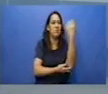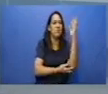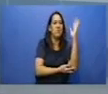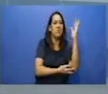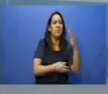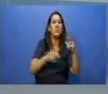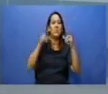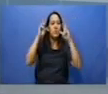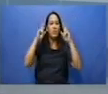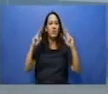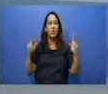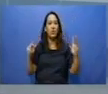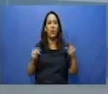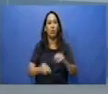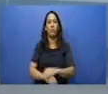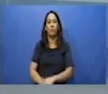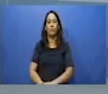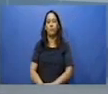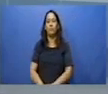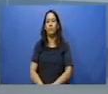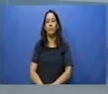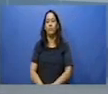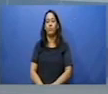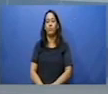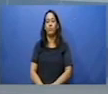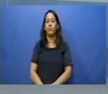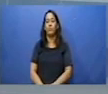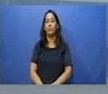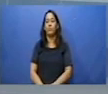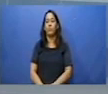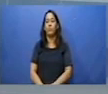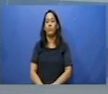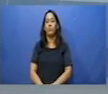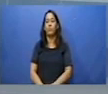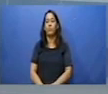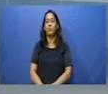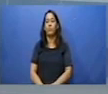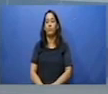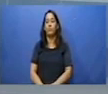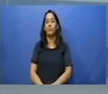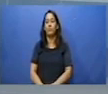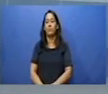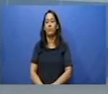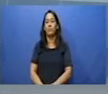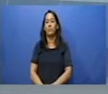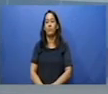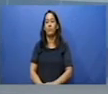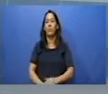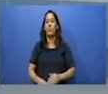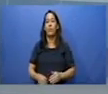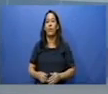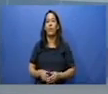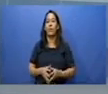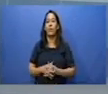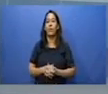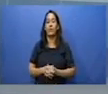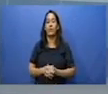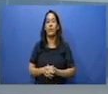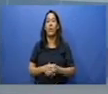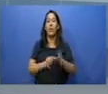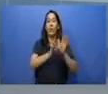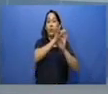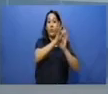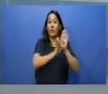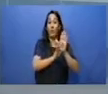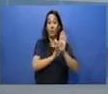biológico. Onde a gente vai ter que pôr esse acento? Aqui, nesse segundo O. Vamos ver como que tá ficando o nosso